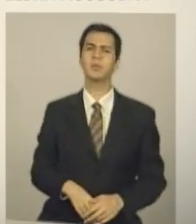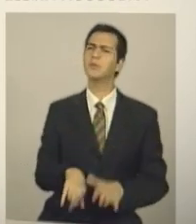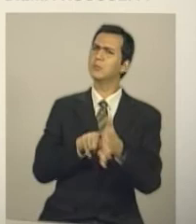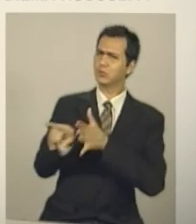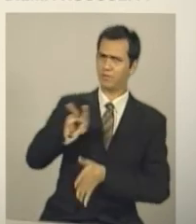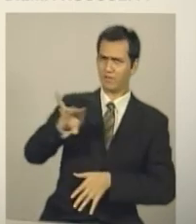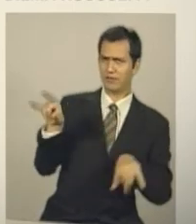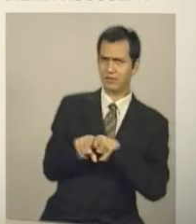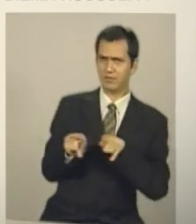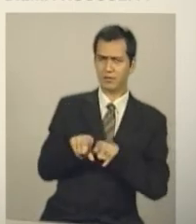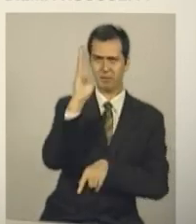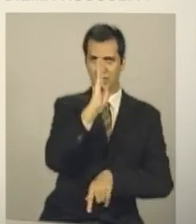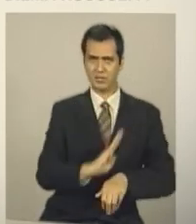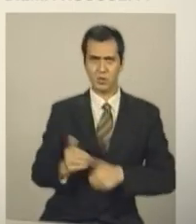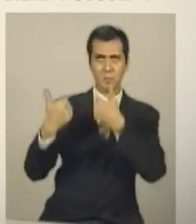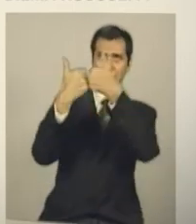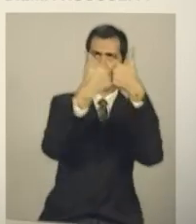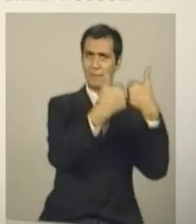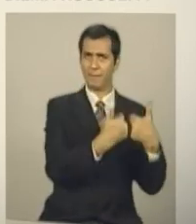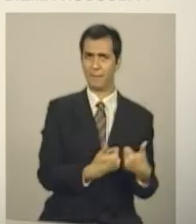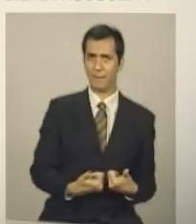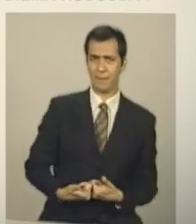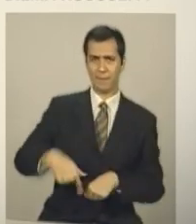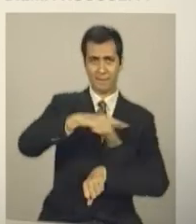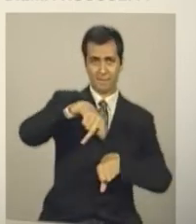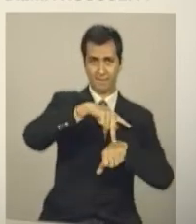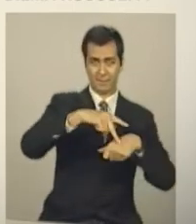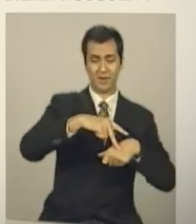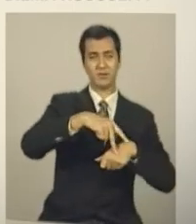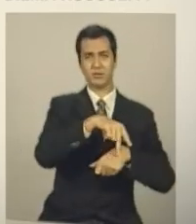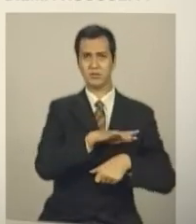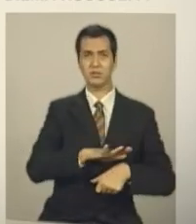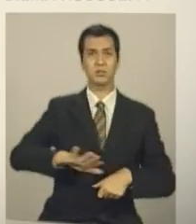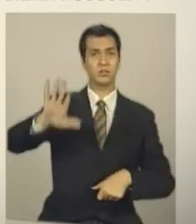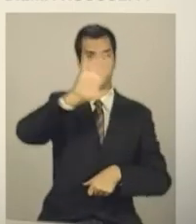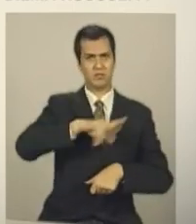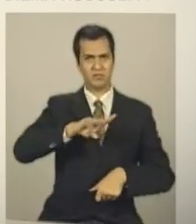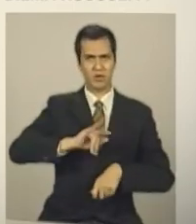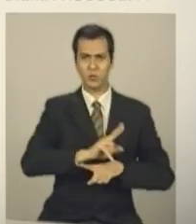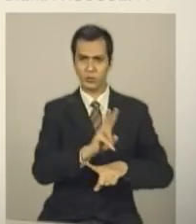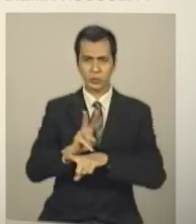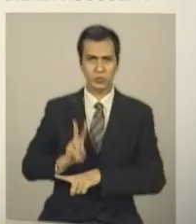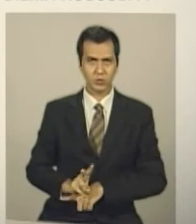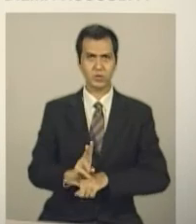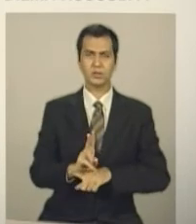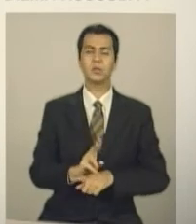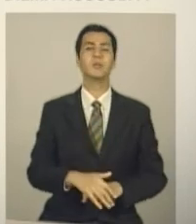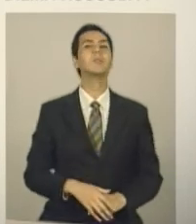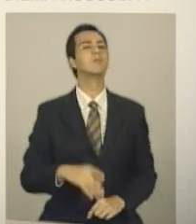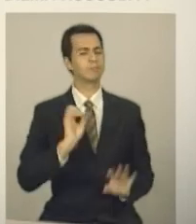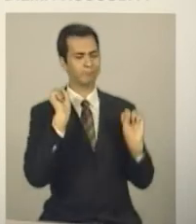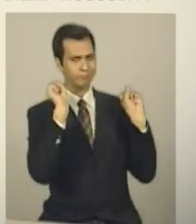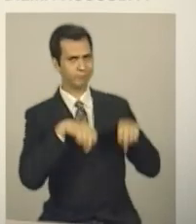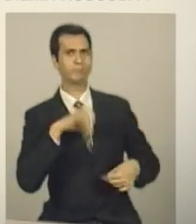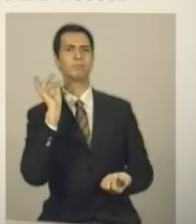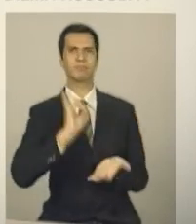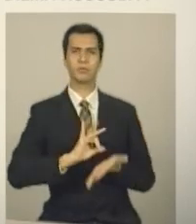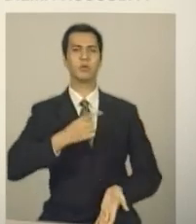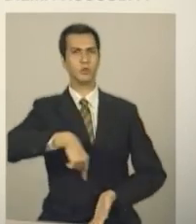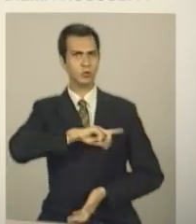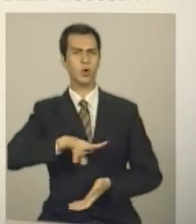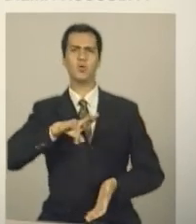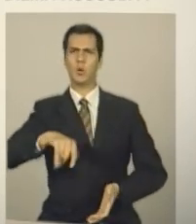presidenta Sem dúvida Luciano a vigilância nas fronteiras é muito importante vamos combater cada vez com mais